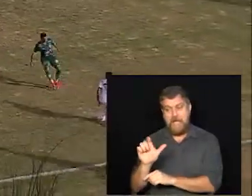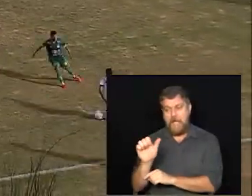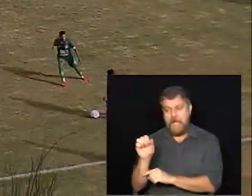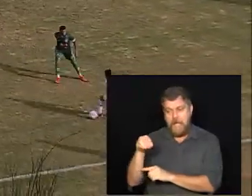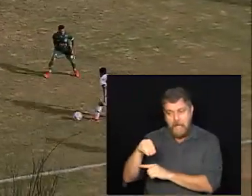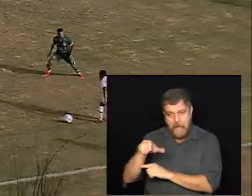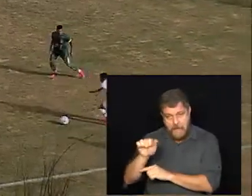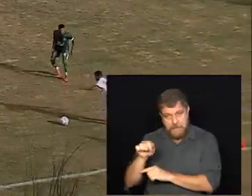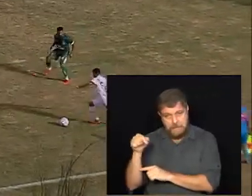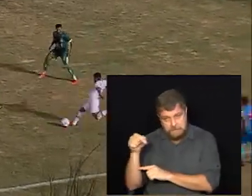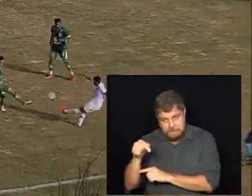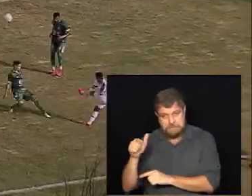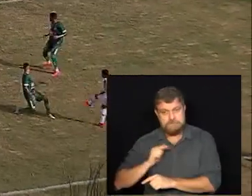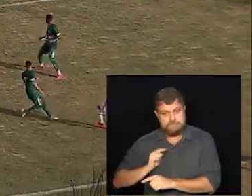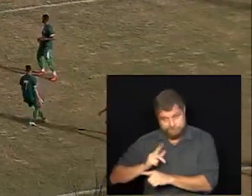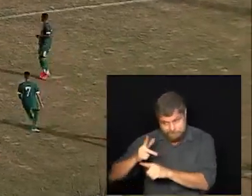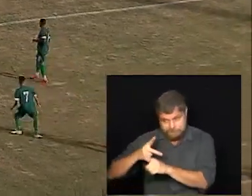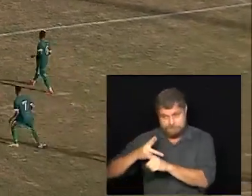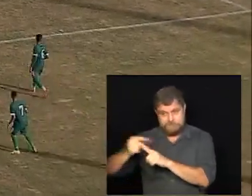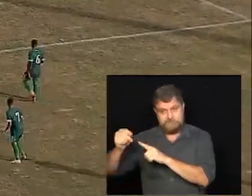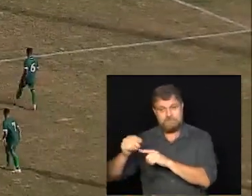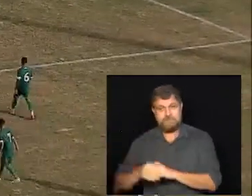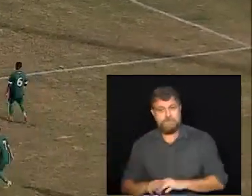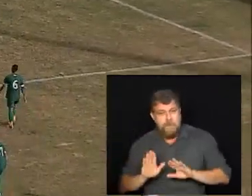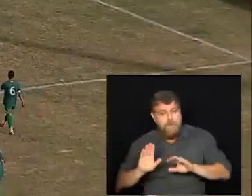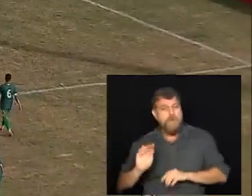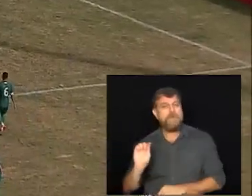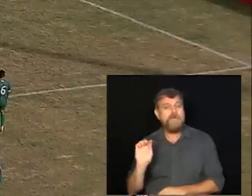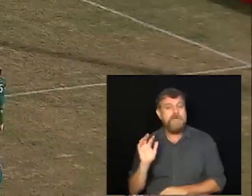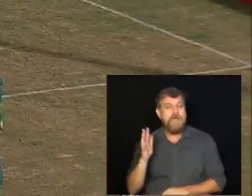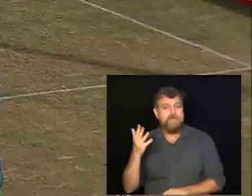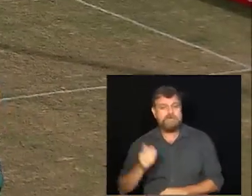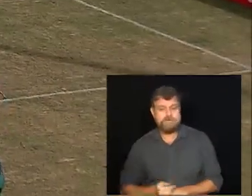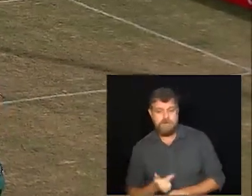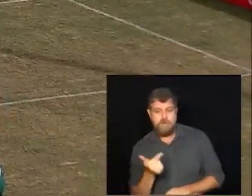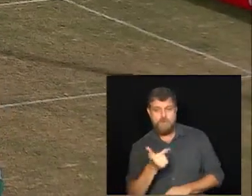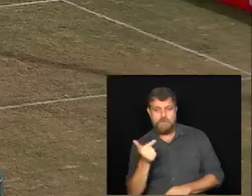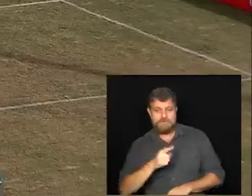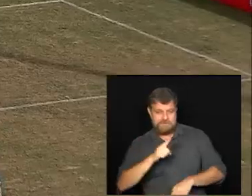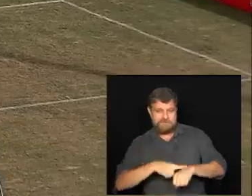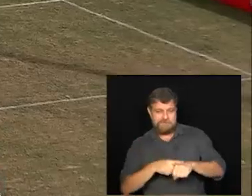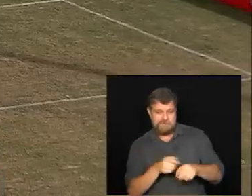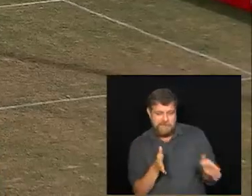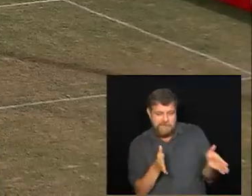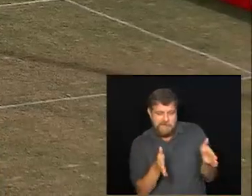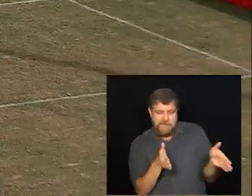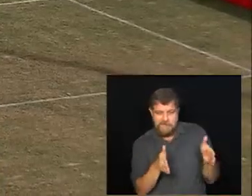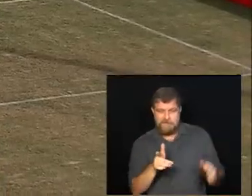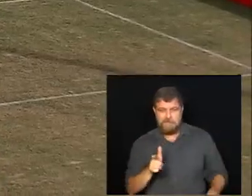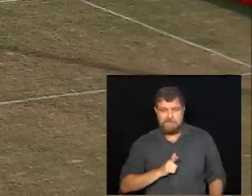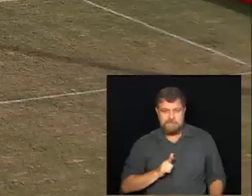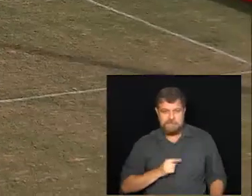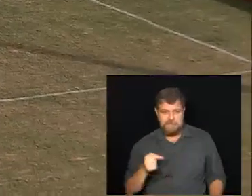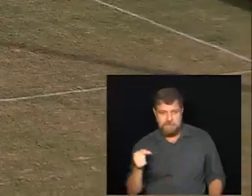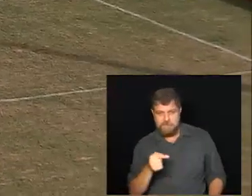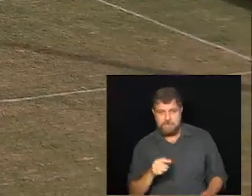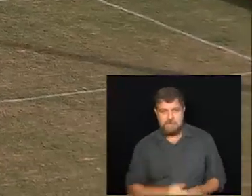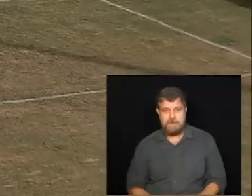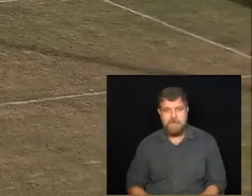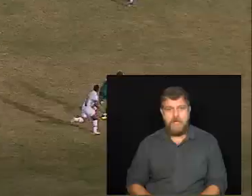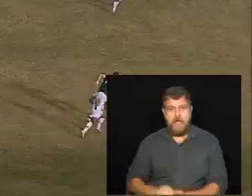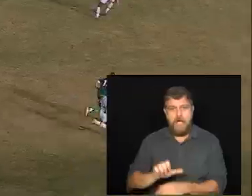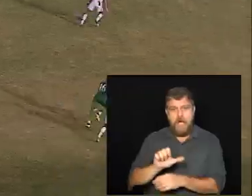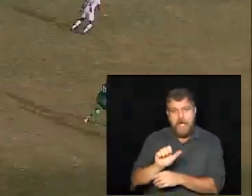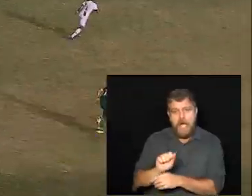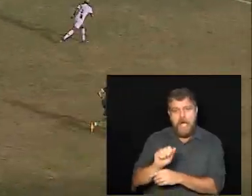Distrito Federal conquistaria a vaga à segunda fase, mas no segundo tempo, olha só, cruzamento, sempre ele, hein? Apodi,